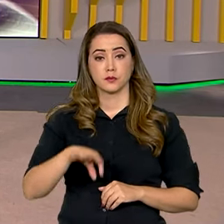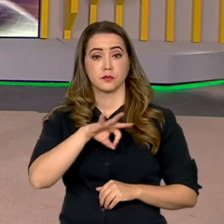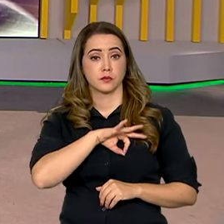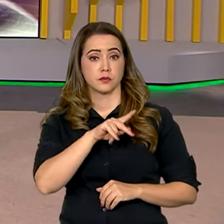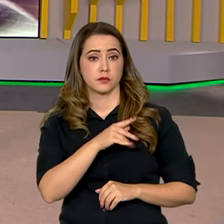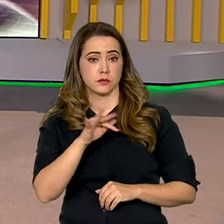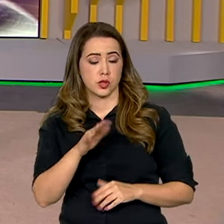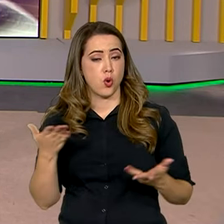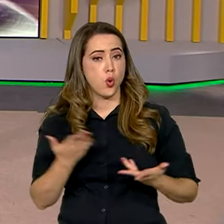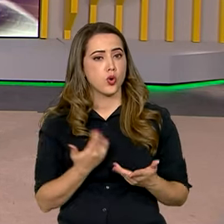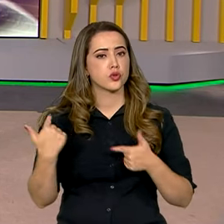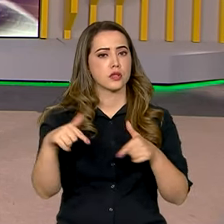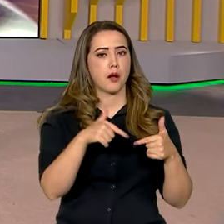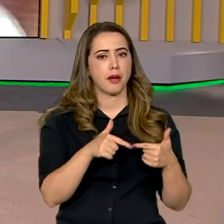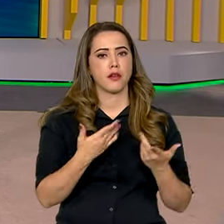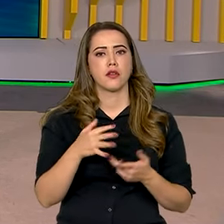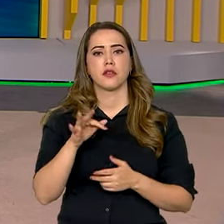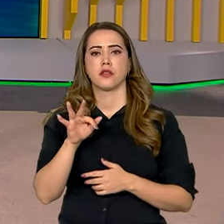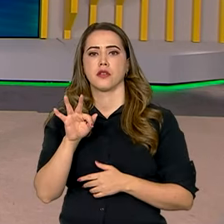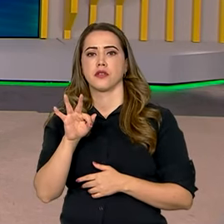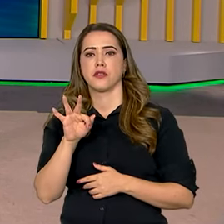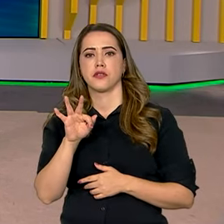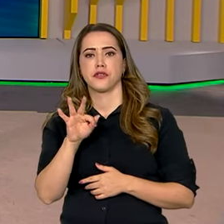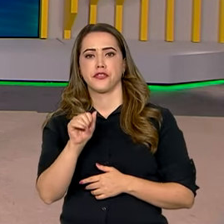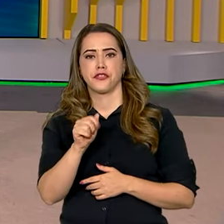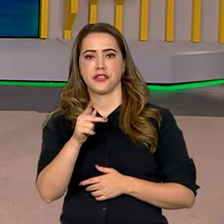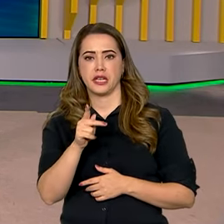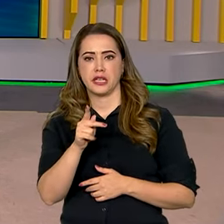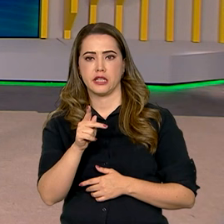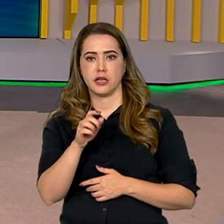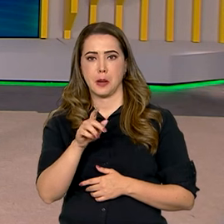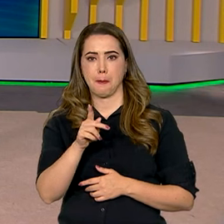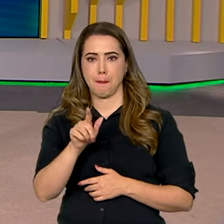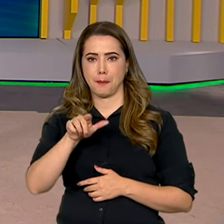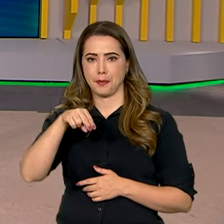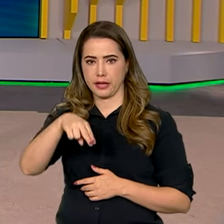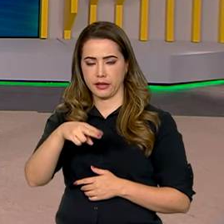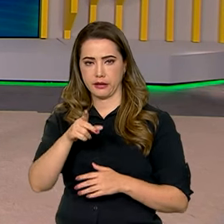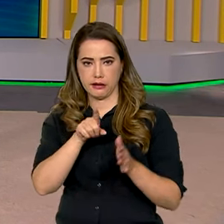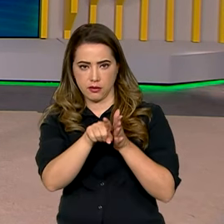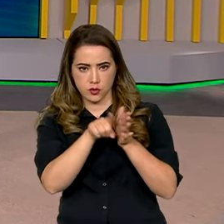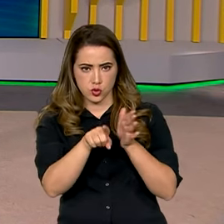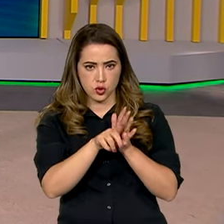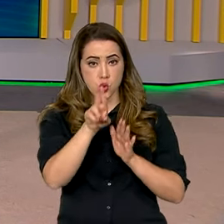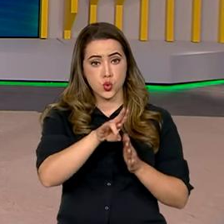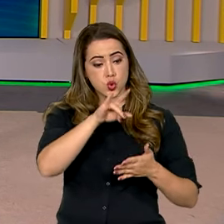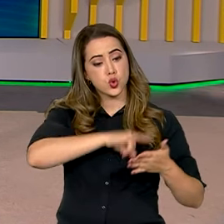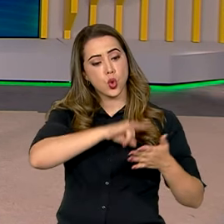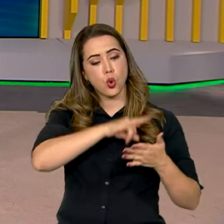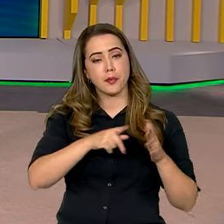A Polícia Federal deflagrou hoje a Operação Fake Plan, que investiga o uso de documentos públicos para dar aparência